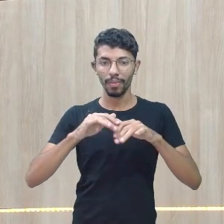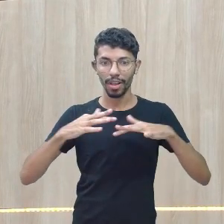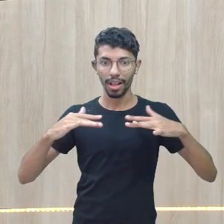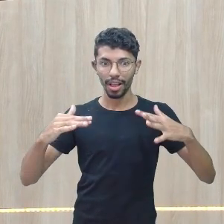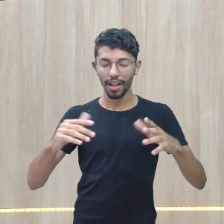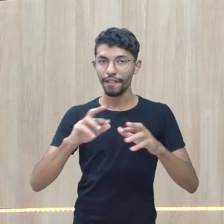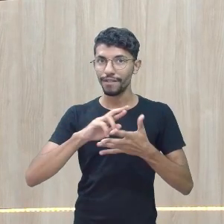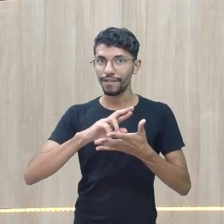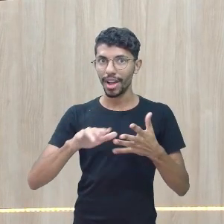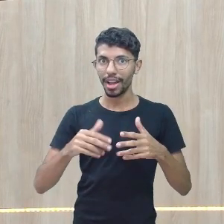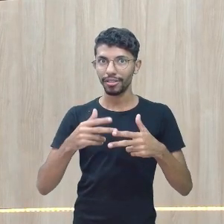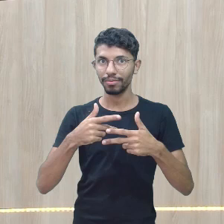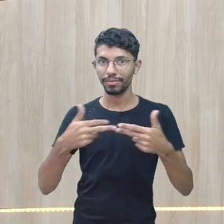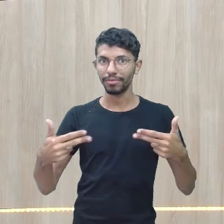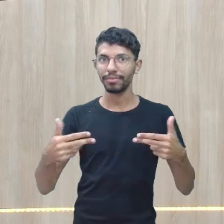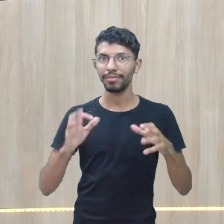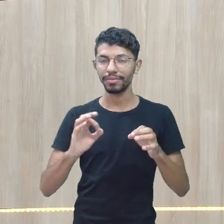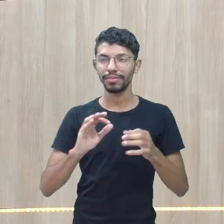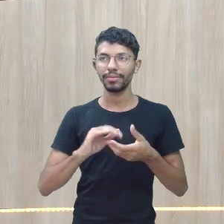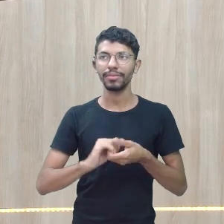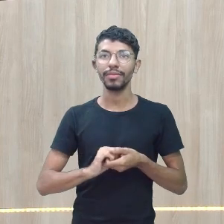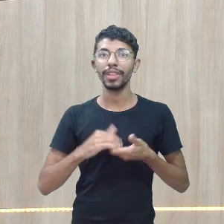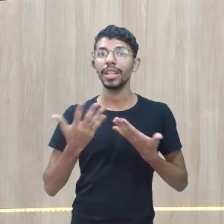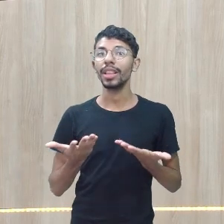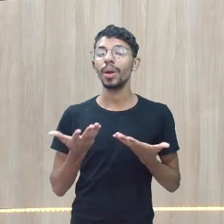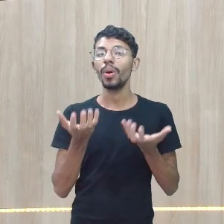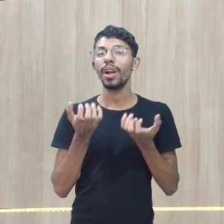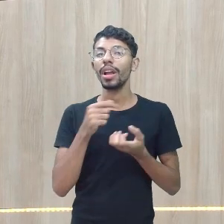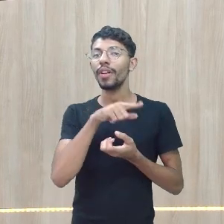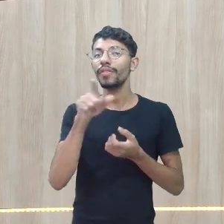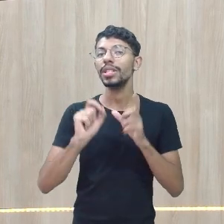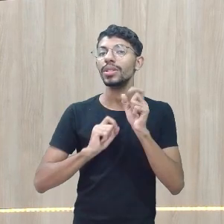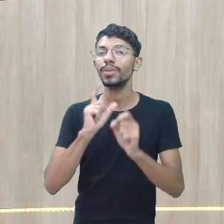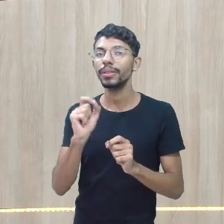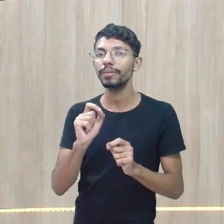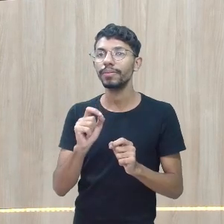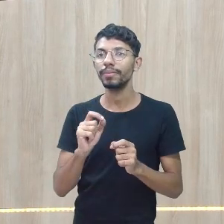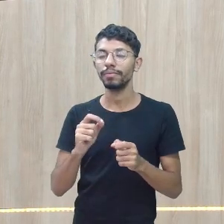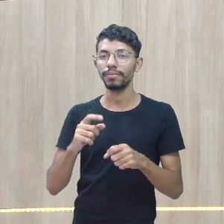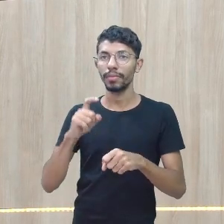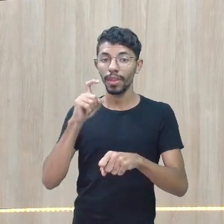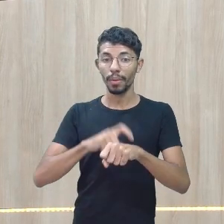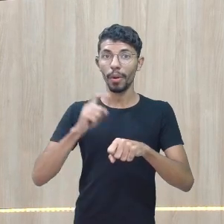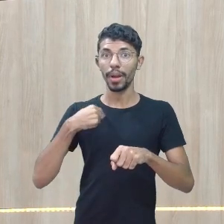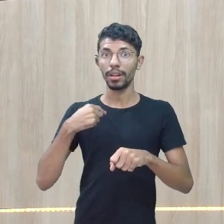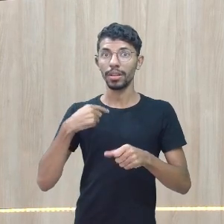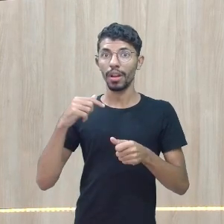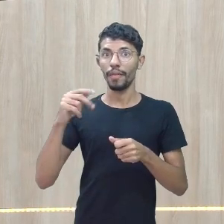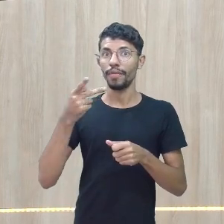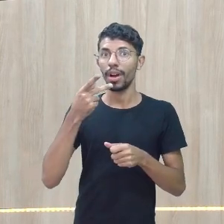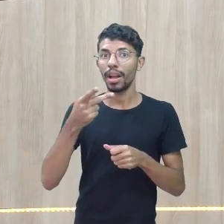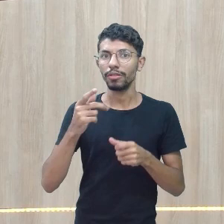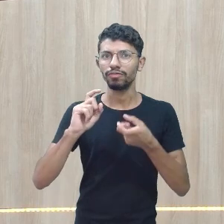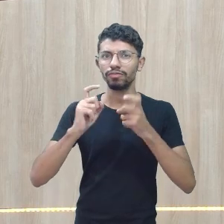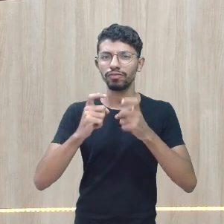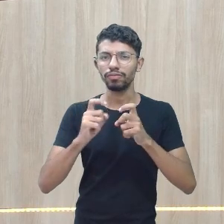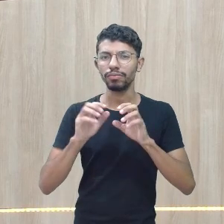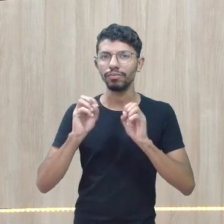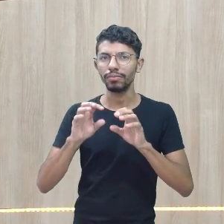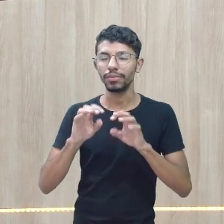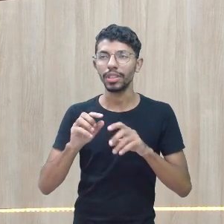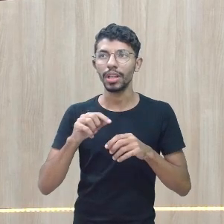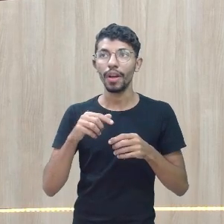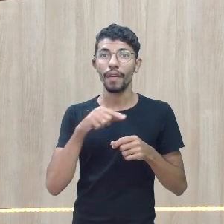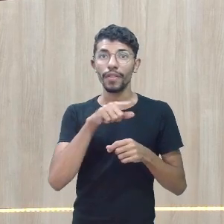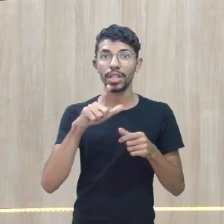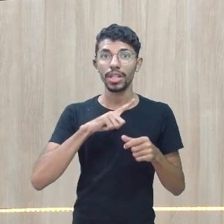E aí, o que é que eu quero de vocês? O que é que eu quero de vocês? Eu quero que vocês, na hora que eu esteja falando, você tenha a questão aí do plástico,